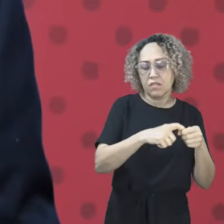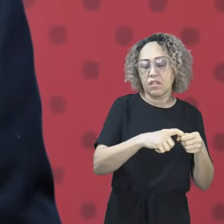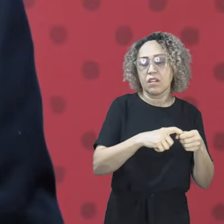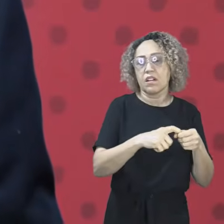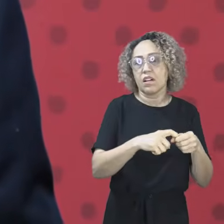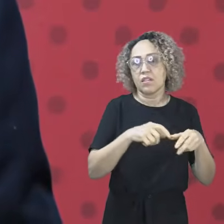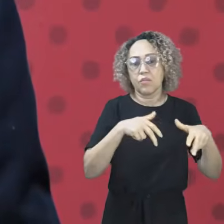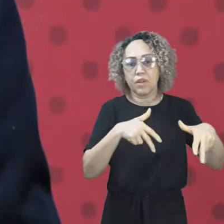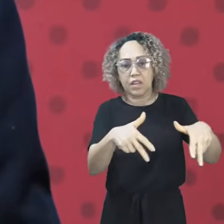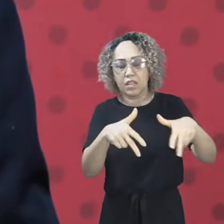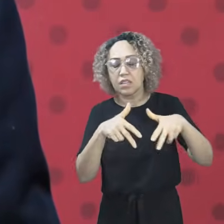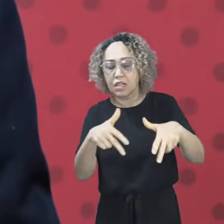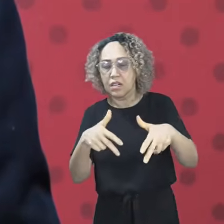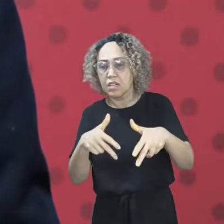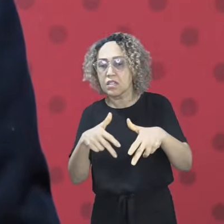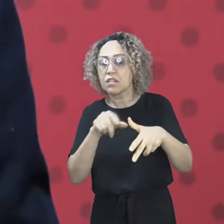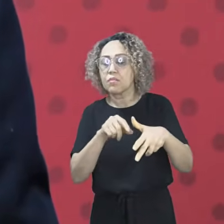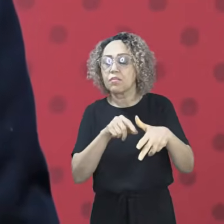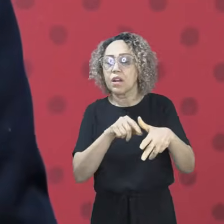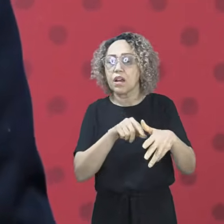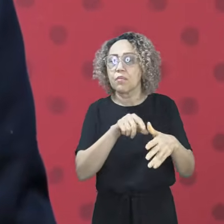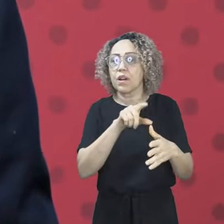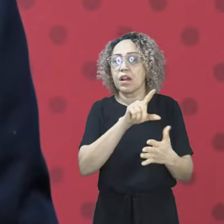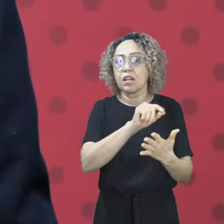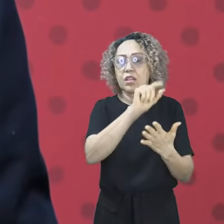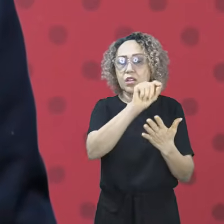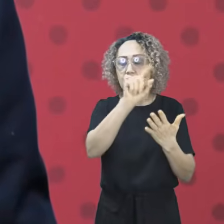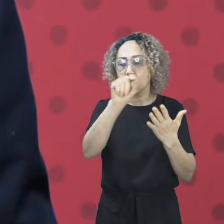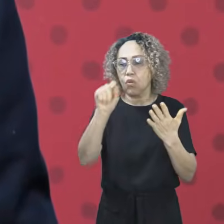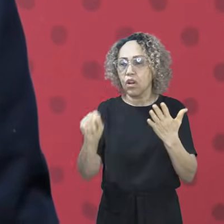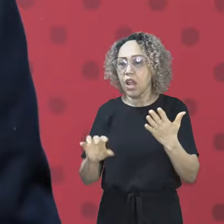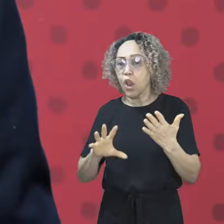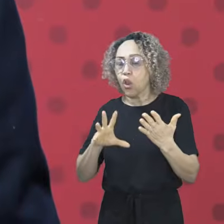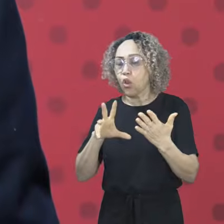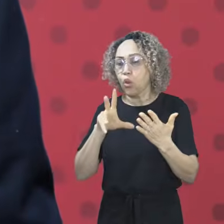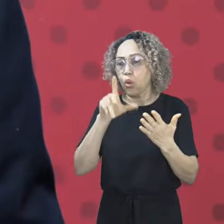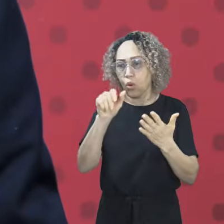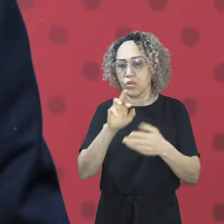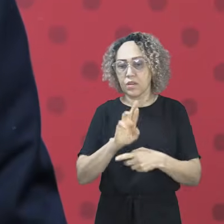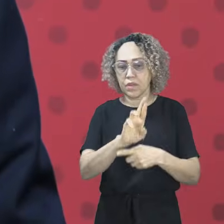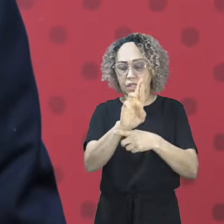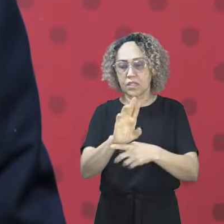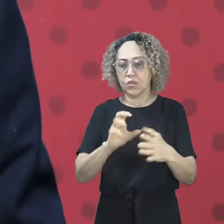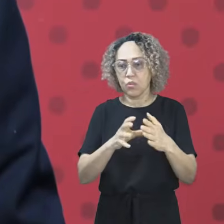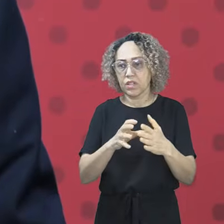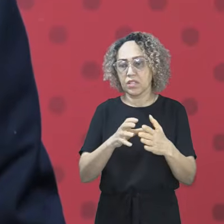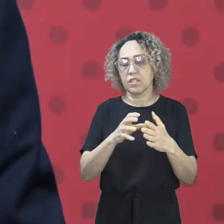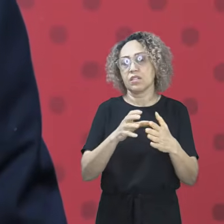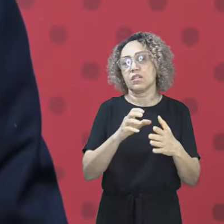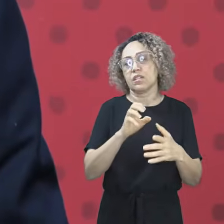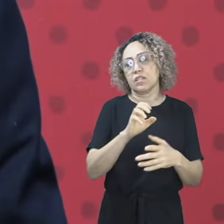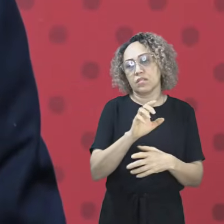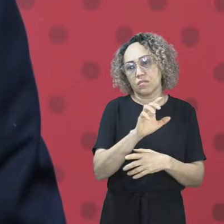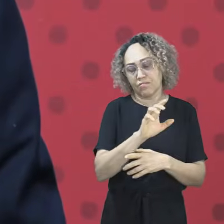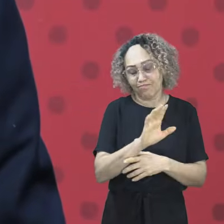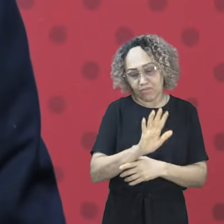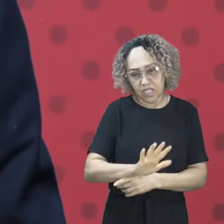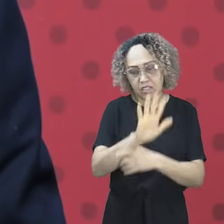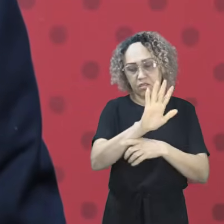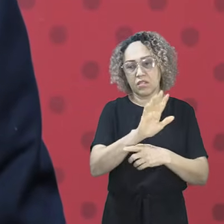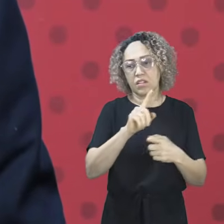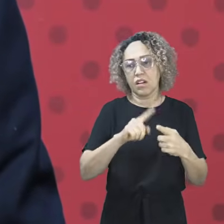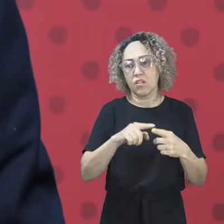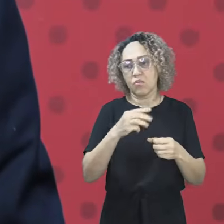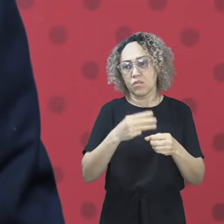né? Tanto municipal quanto estadual e nacional, é o Partido dos Trabalhadores, né? Nós já temos